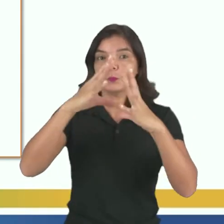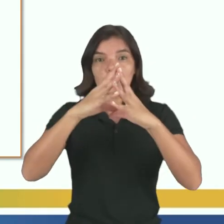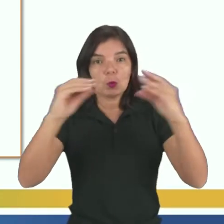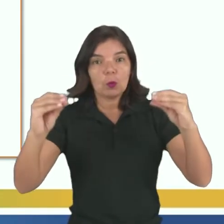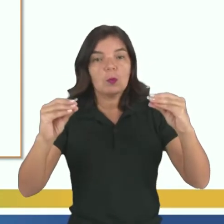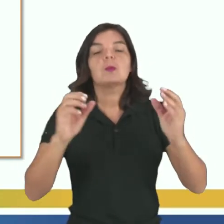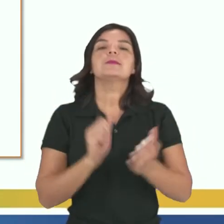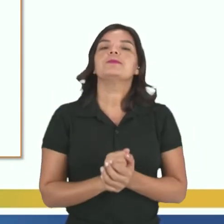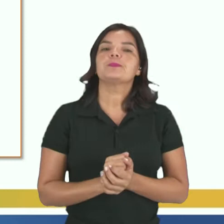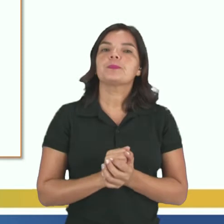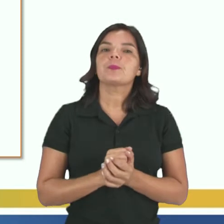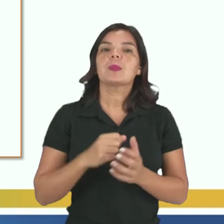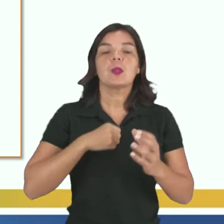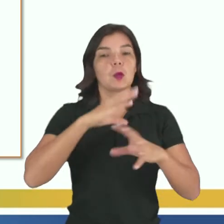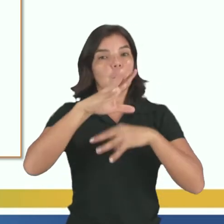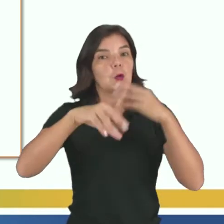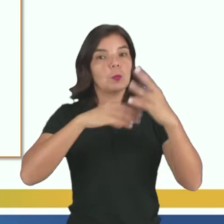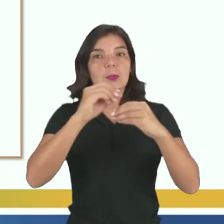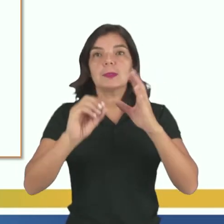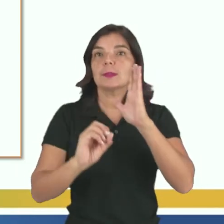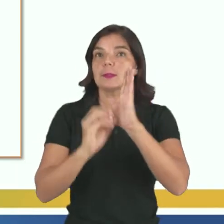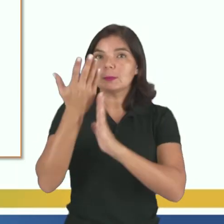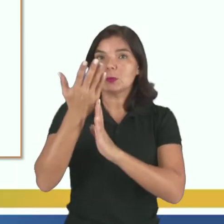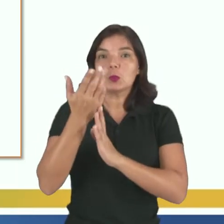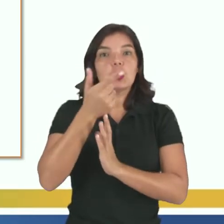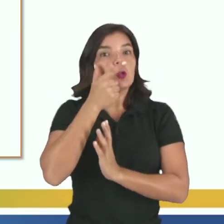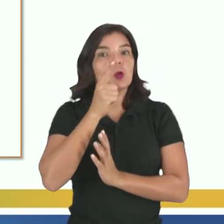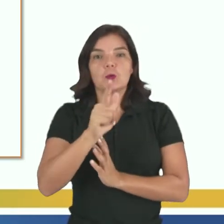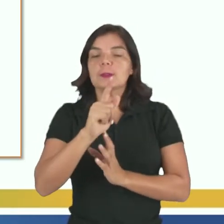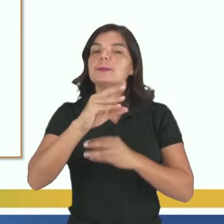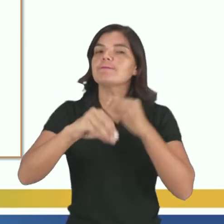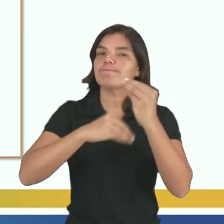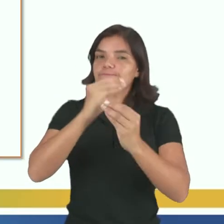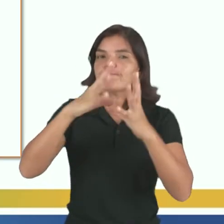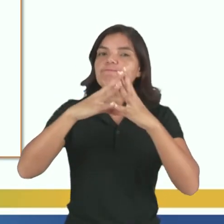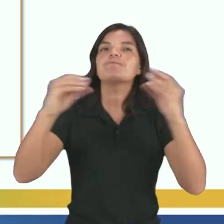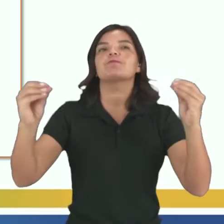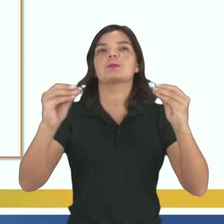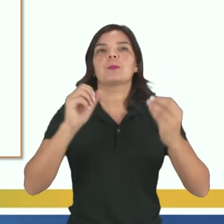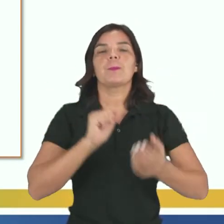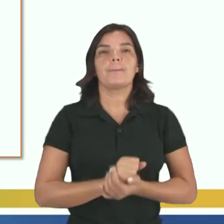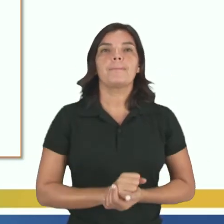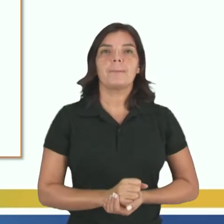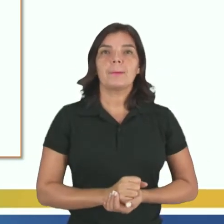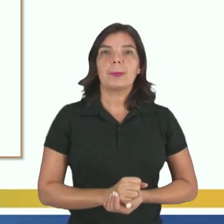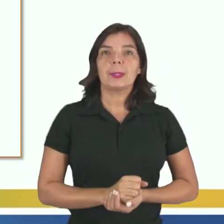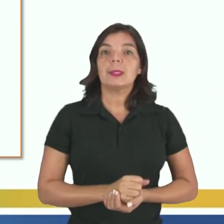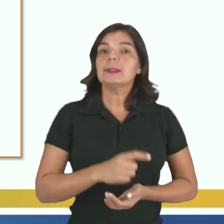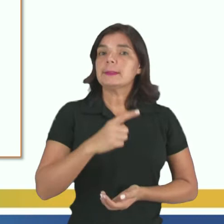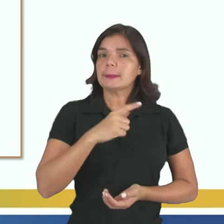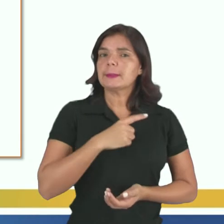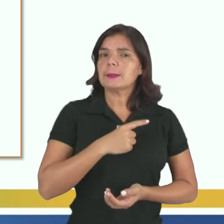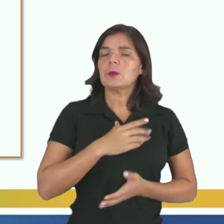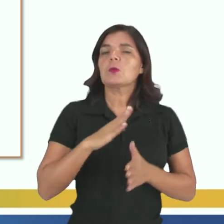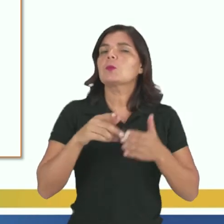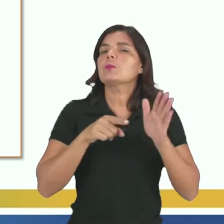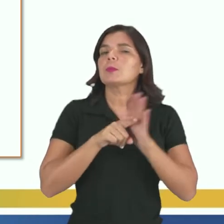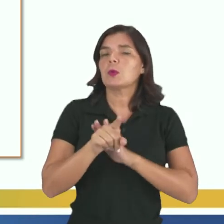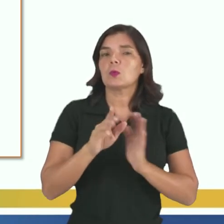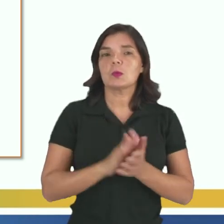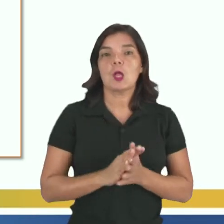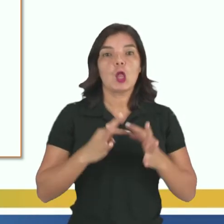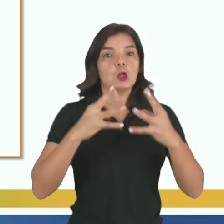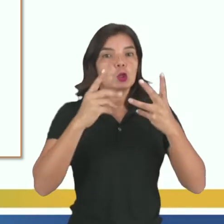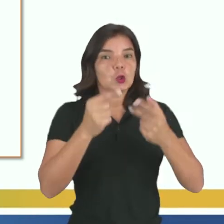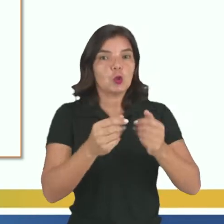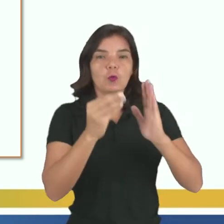Ou seja, homogêneos aqueles que eu não consigo distinguir as fases e heterogêneos aqueles que eu consigo distinguir facilmente. Então aí pergunta: todas